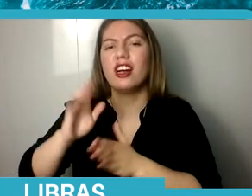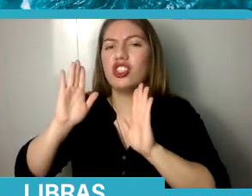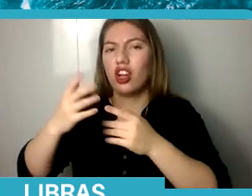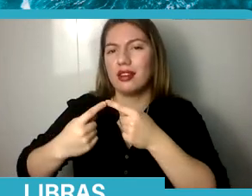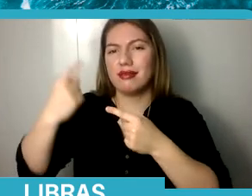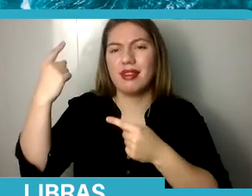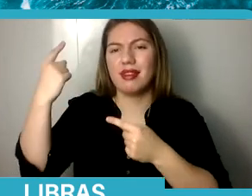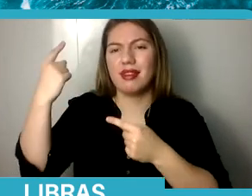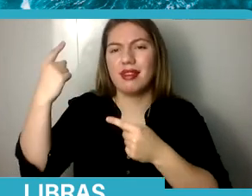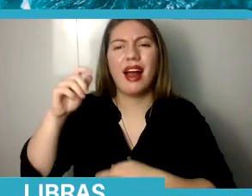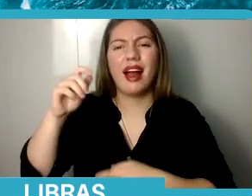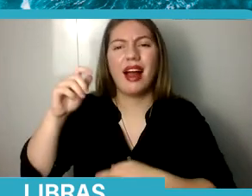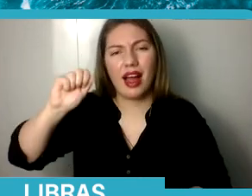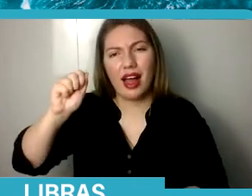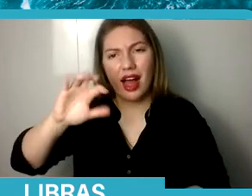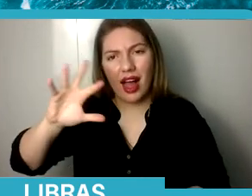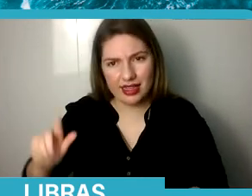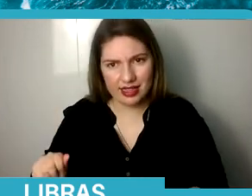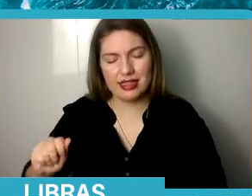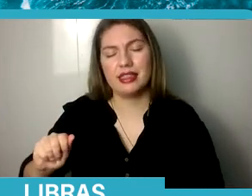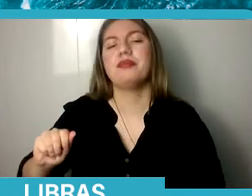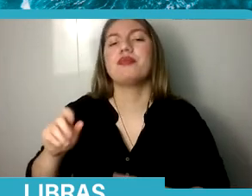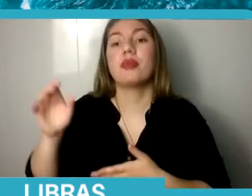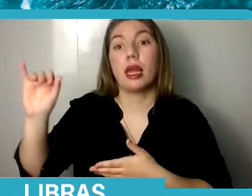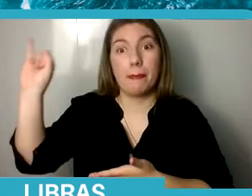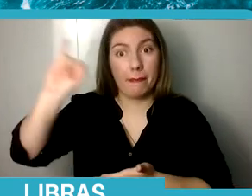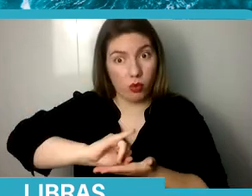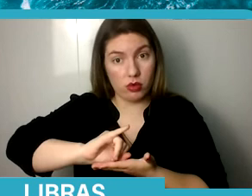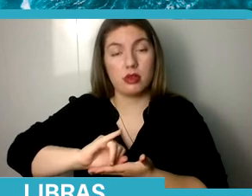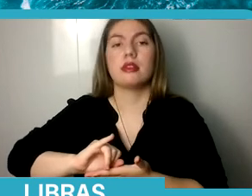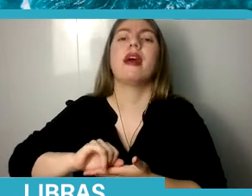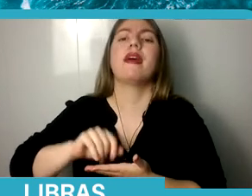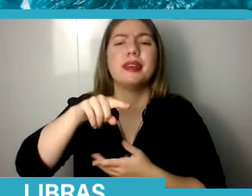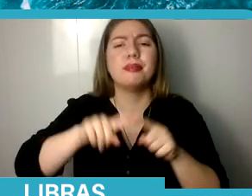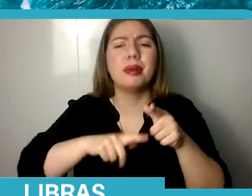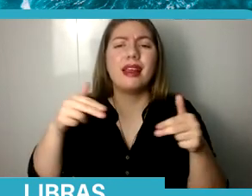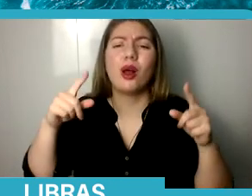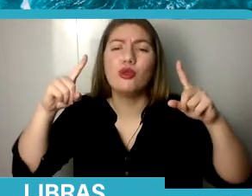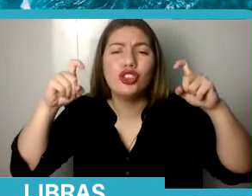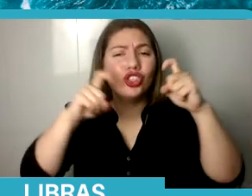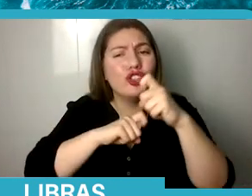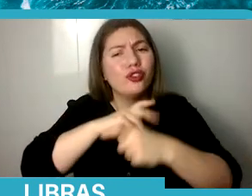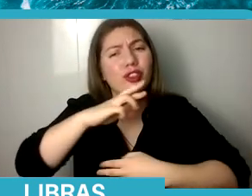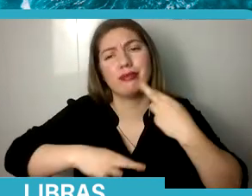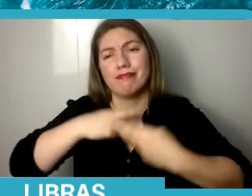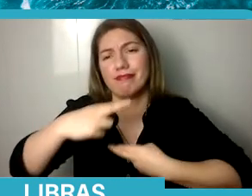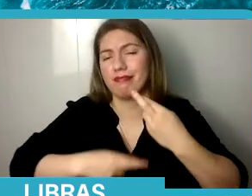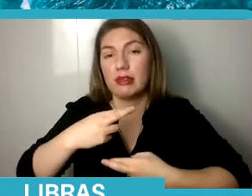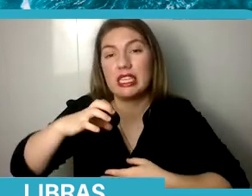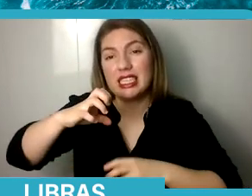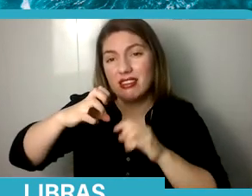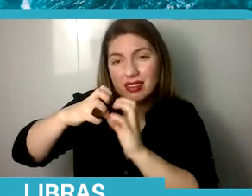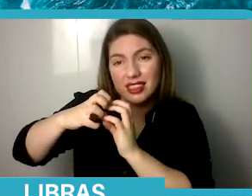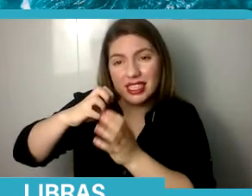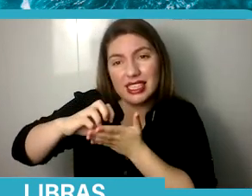tem algumas até que tem uma parte de madeira enfim mistura material super difícil de reciclar e essa série das estragam rápido e aí